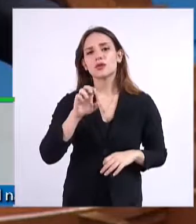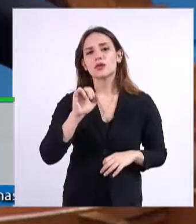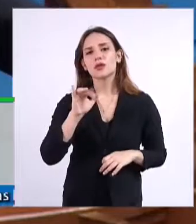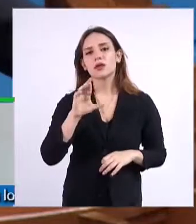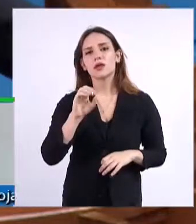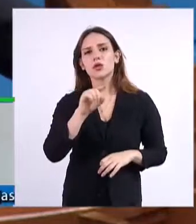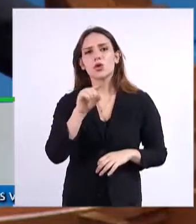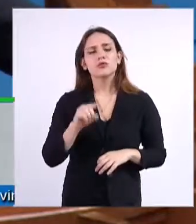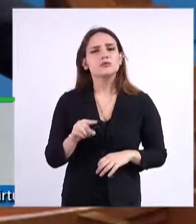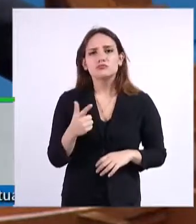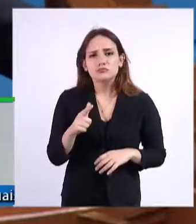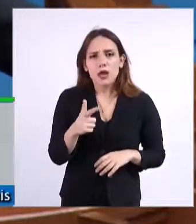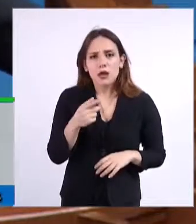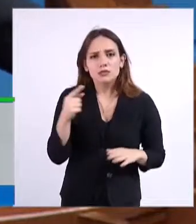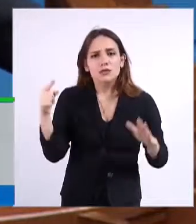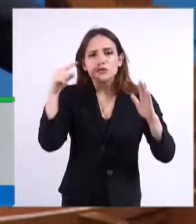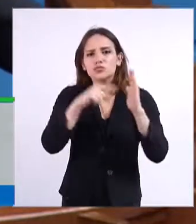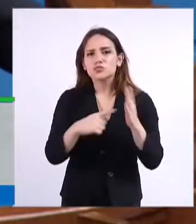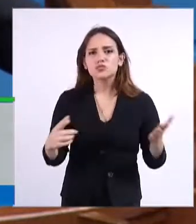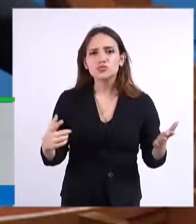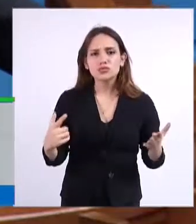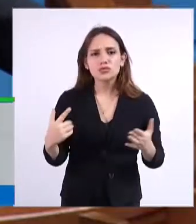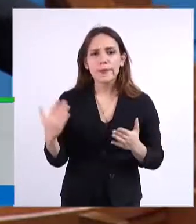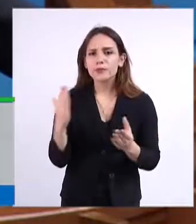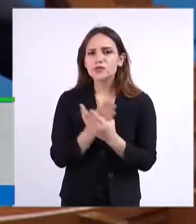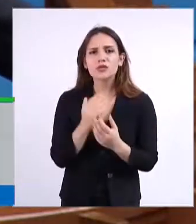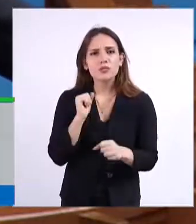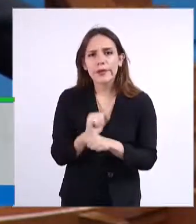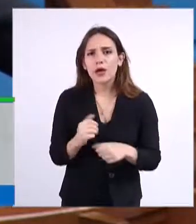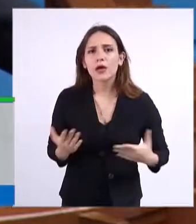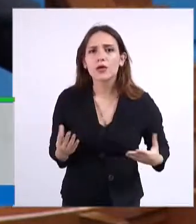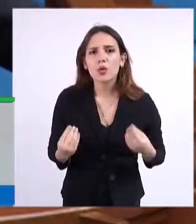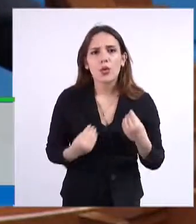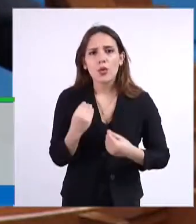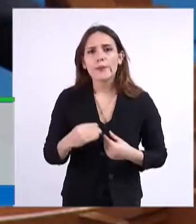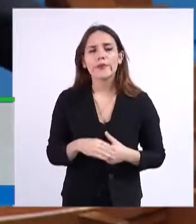vai prestar depoimento? O processo não vai andar mais.